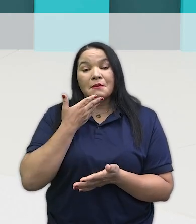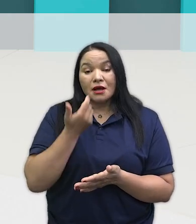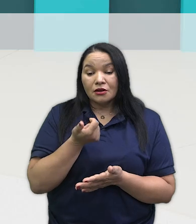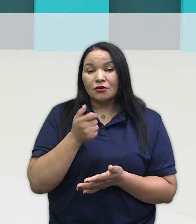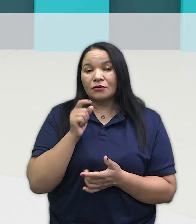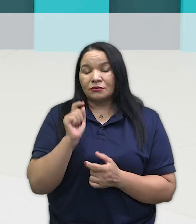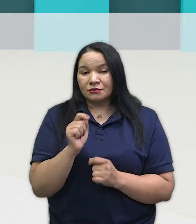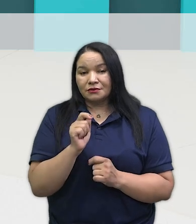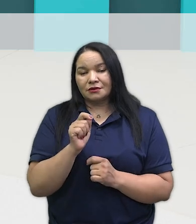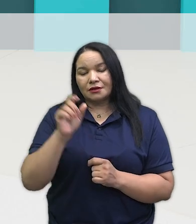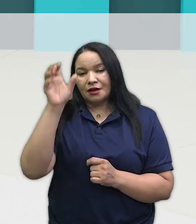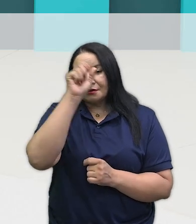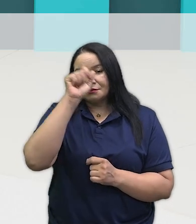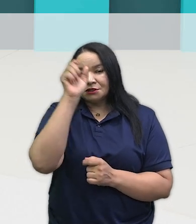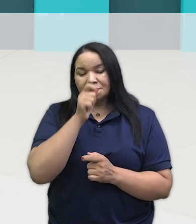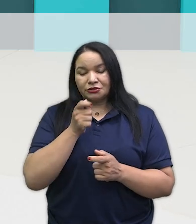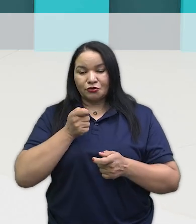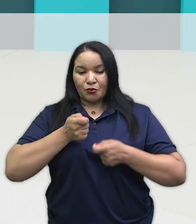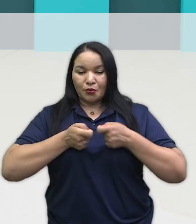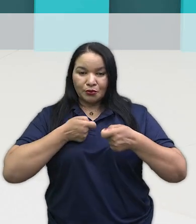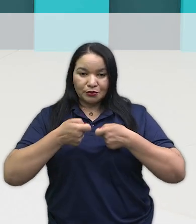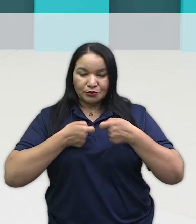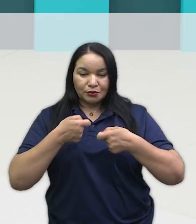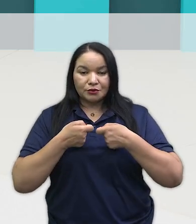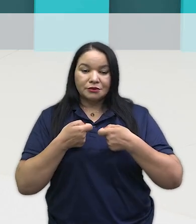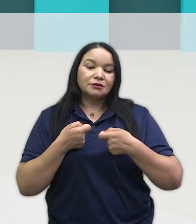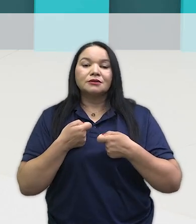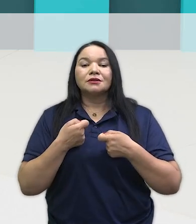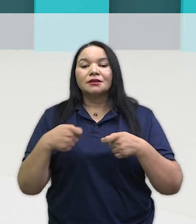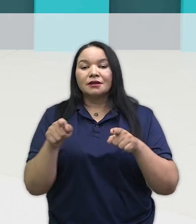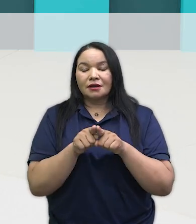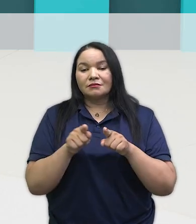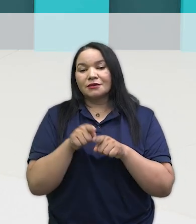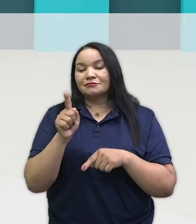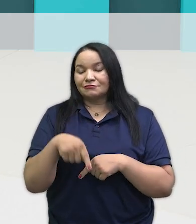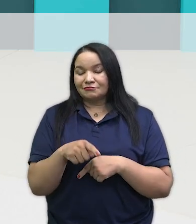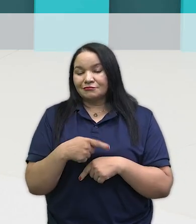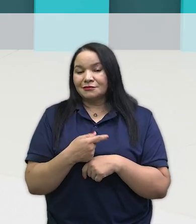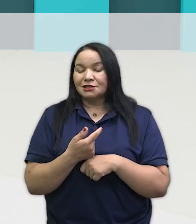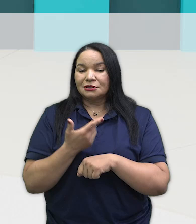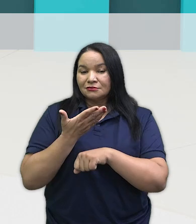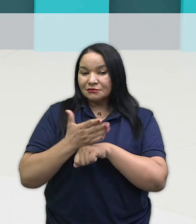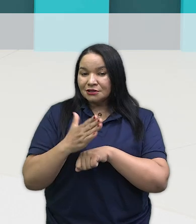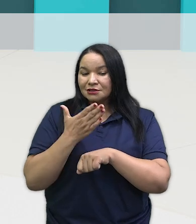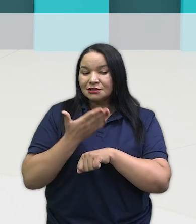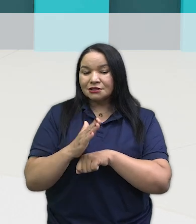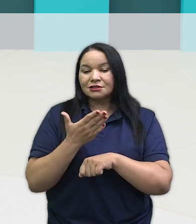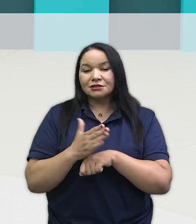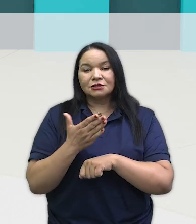maneira de você aprender o autocontrole é você buscando